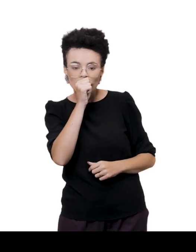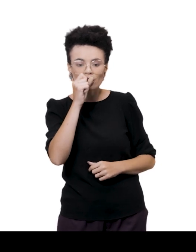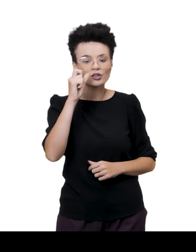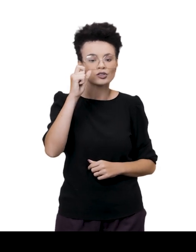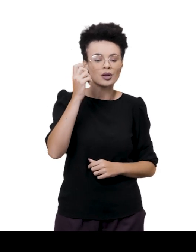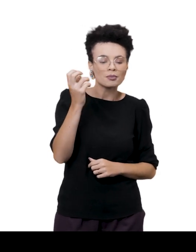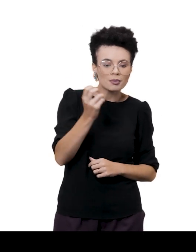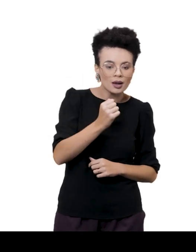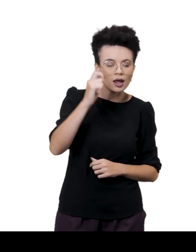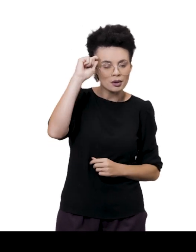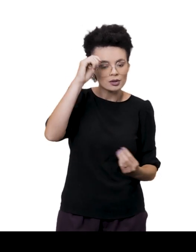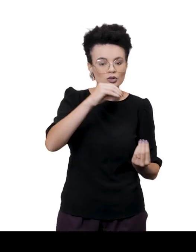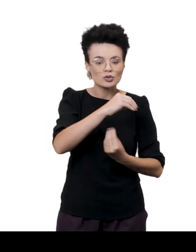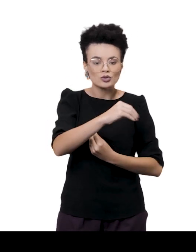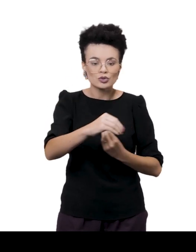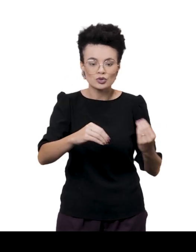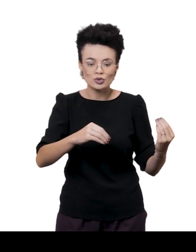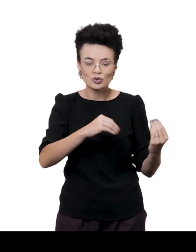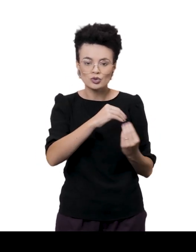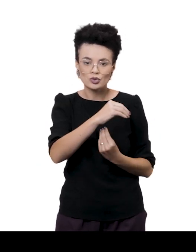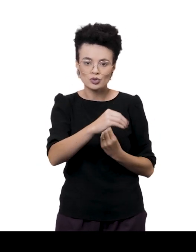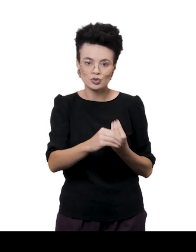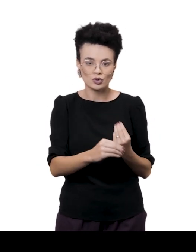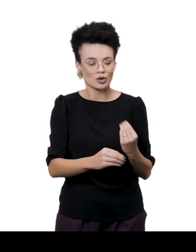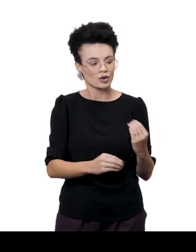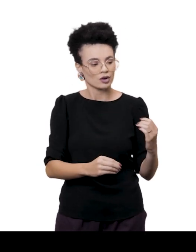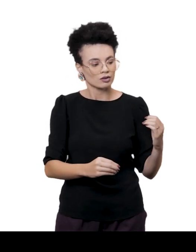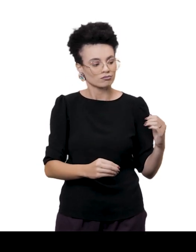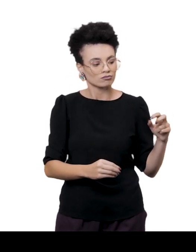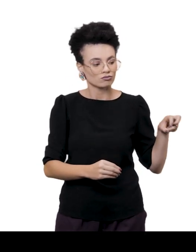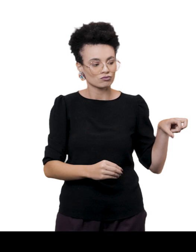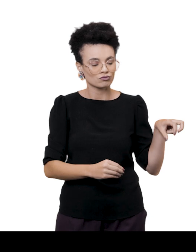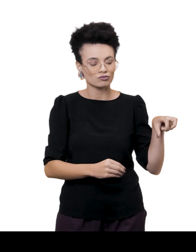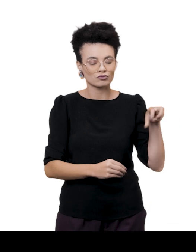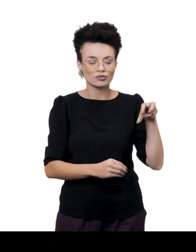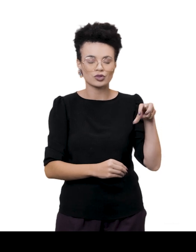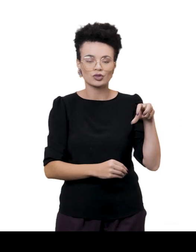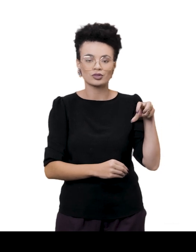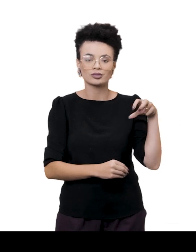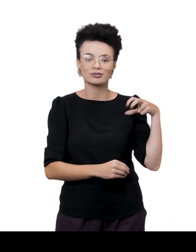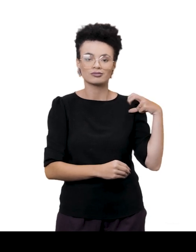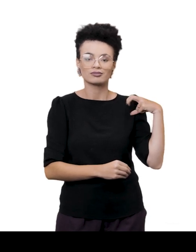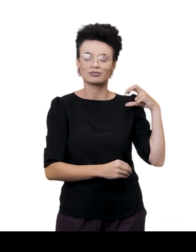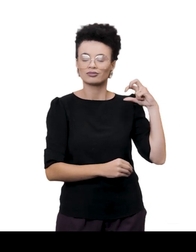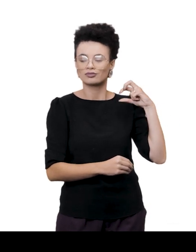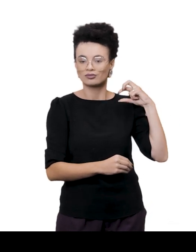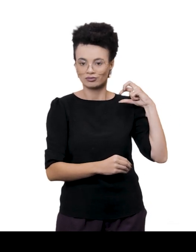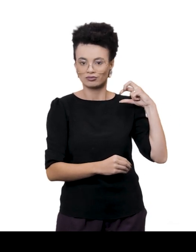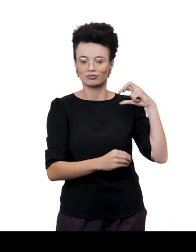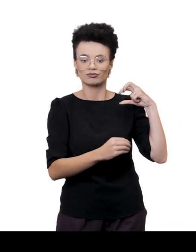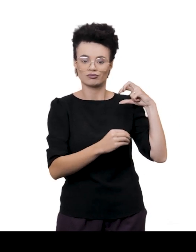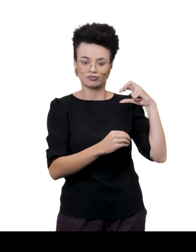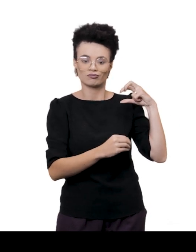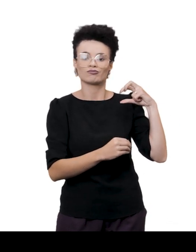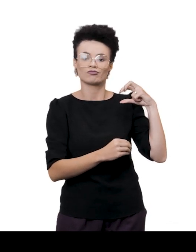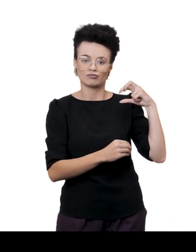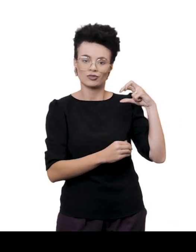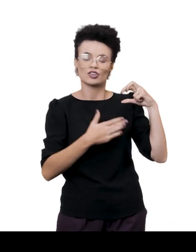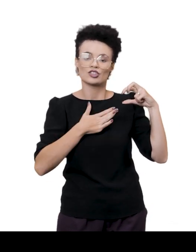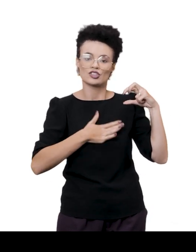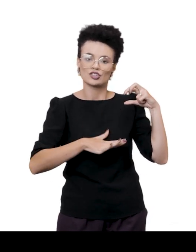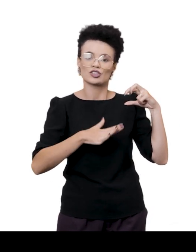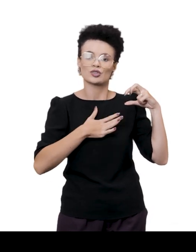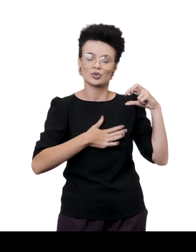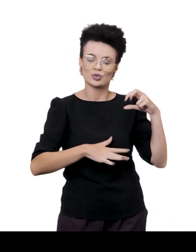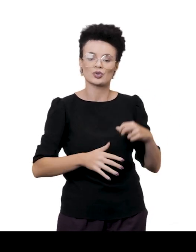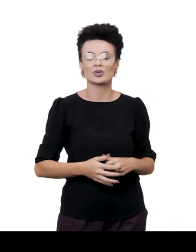Um gato de pelos alaranjados, brancos e pretos, está deitado junto a ela, encostado ao seu torso,